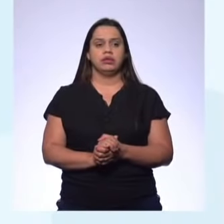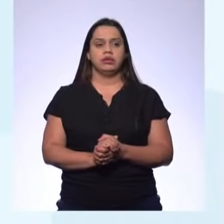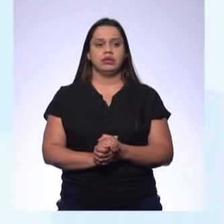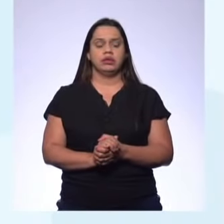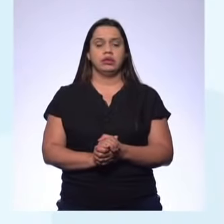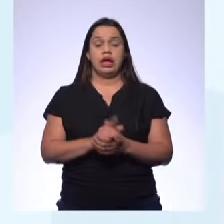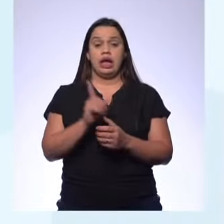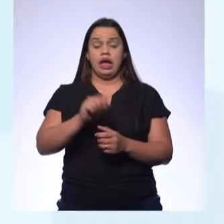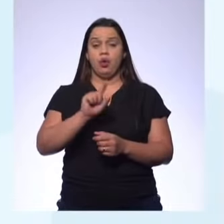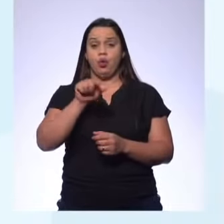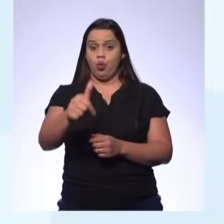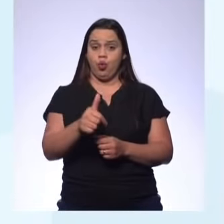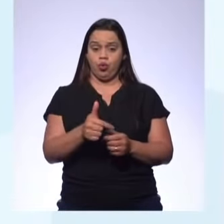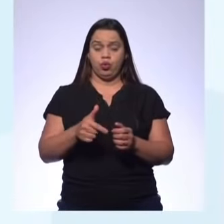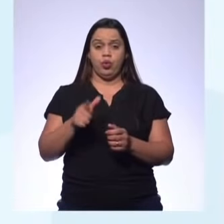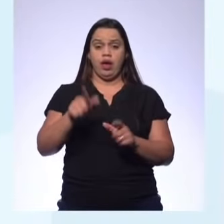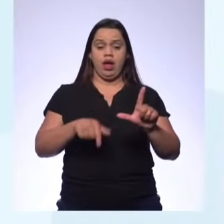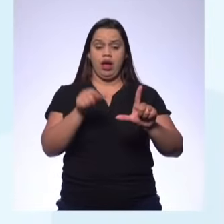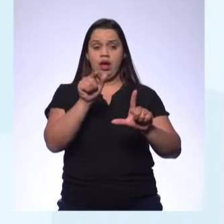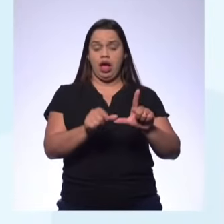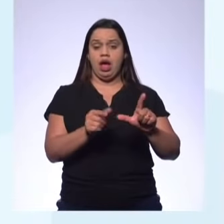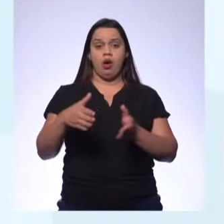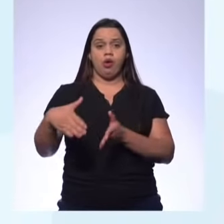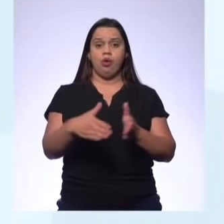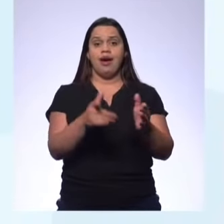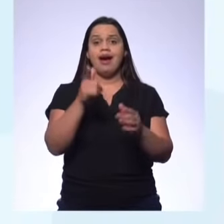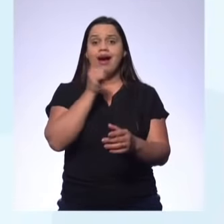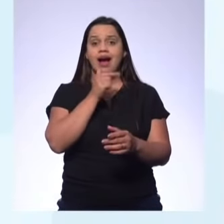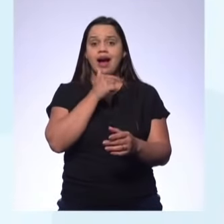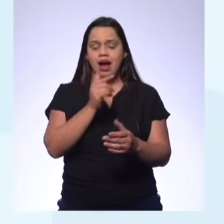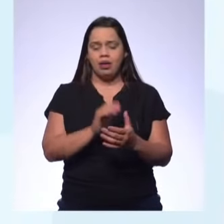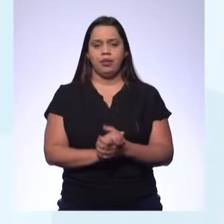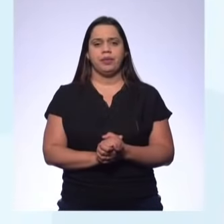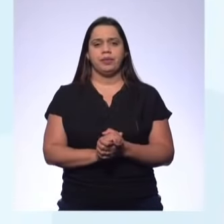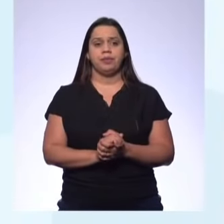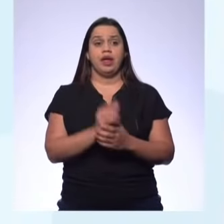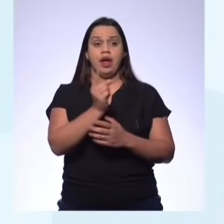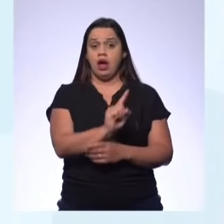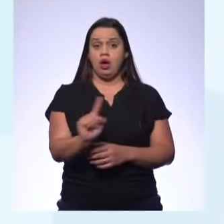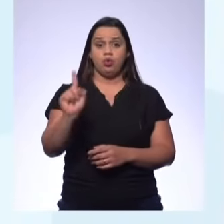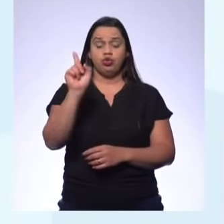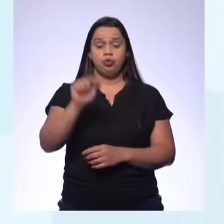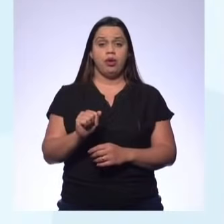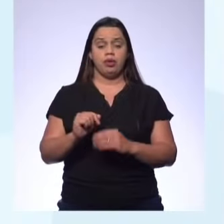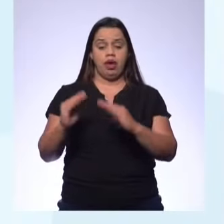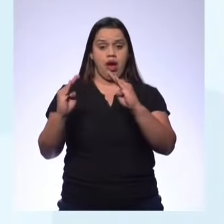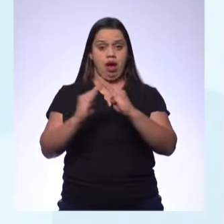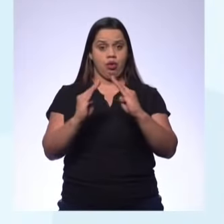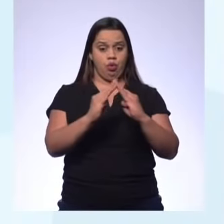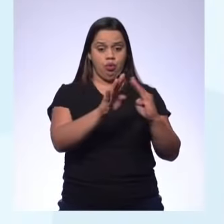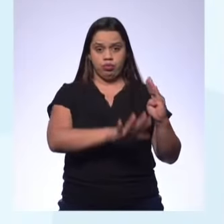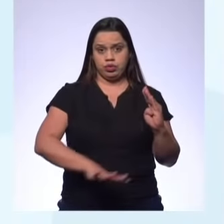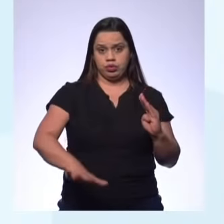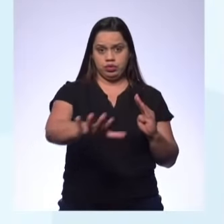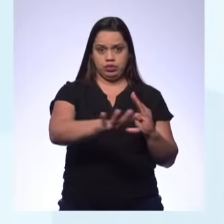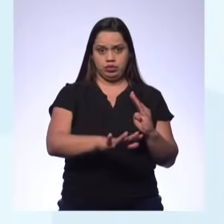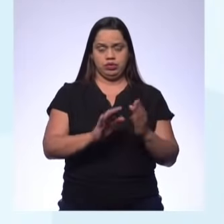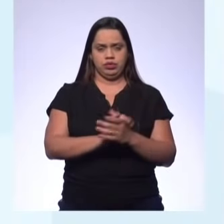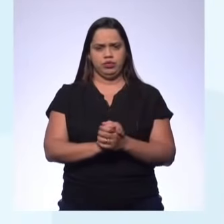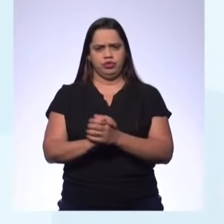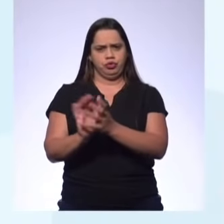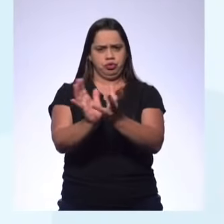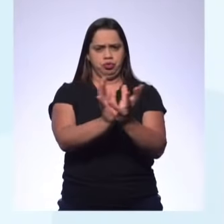o curso da água. E a última é community, é a comunidade. Deu para dar uma boa olhada, né,